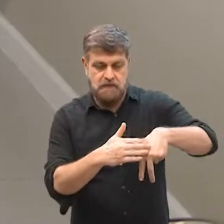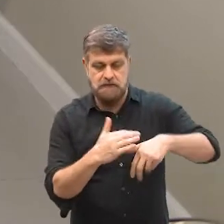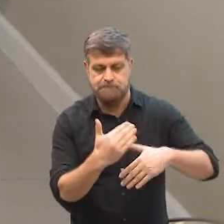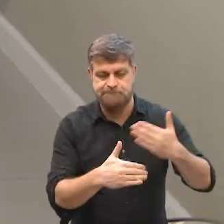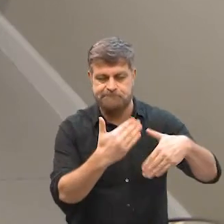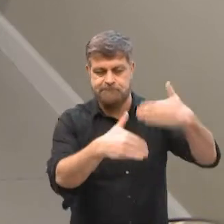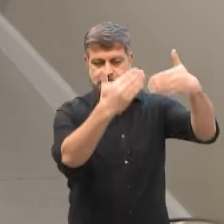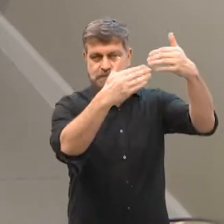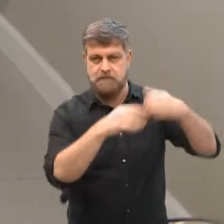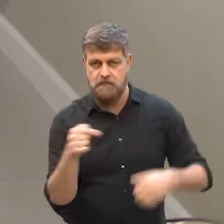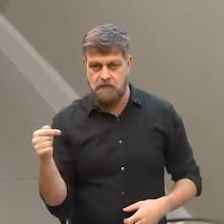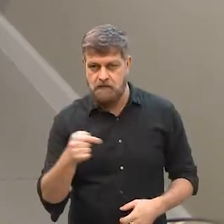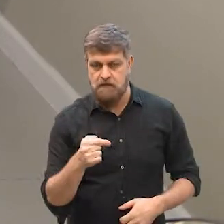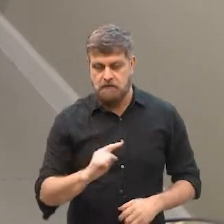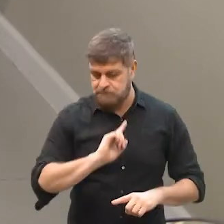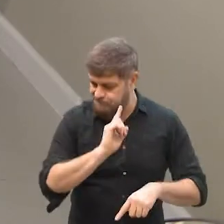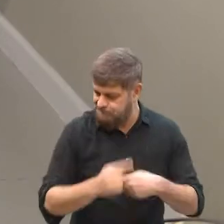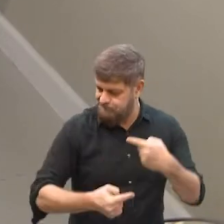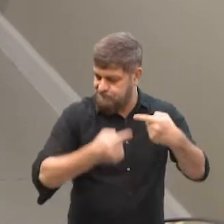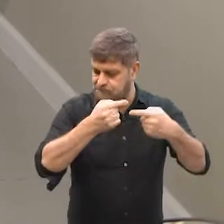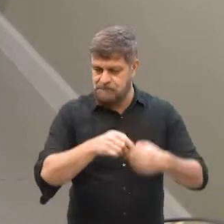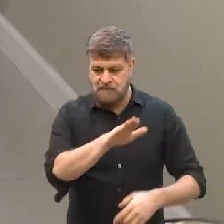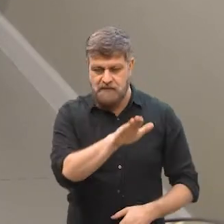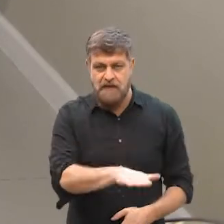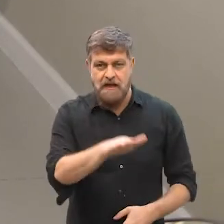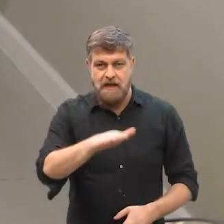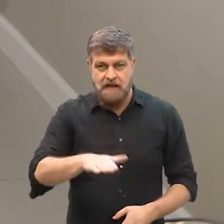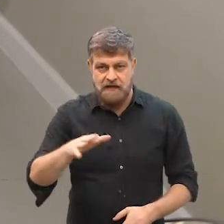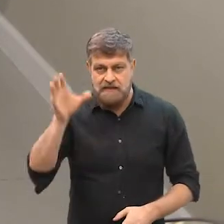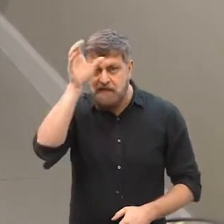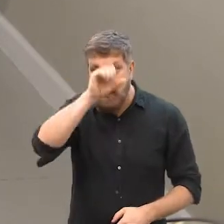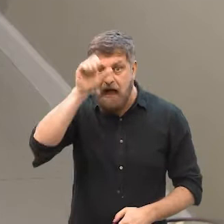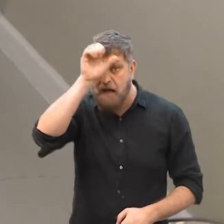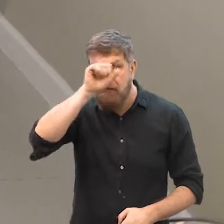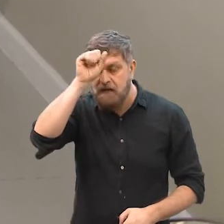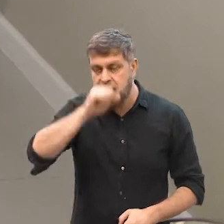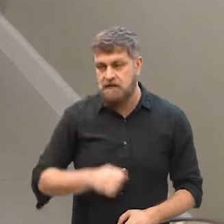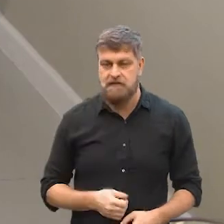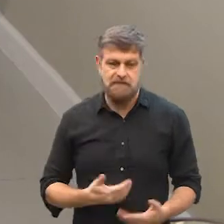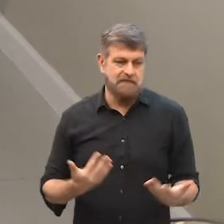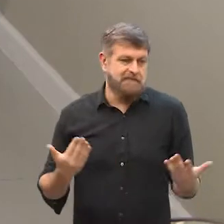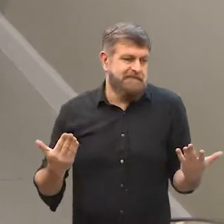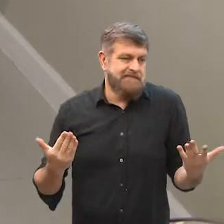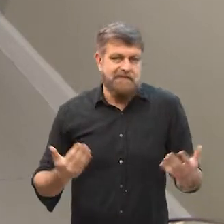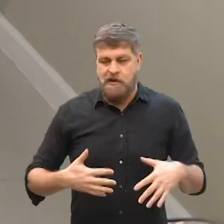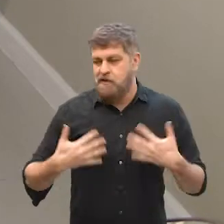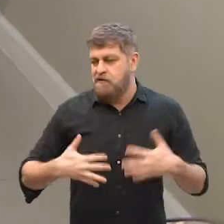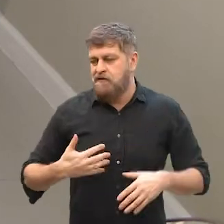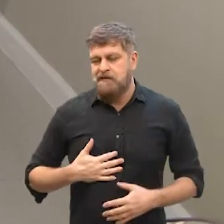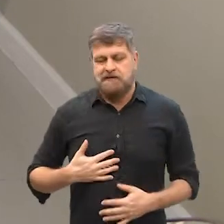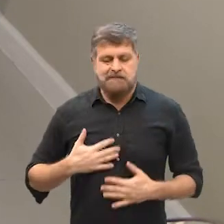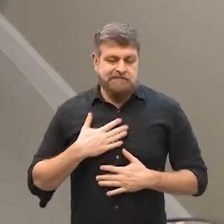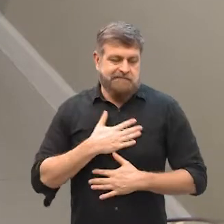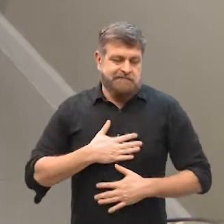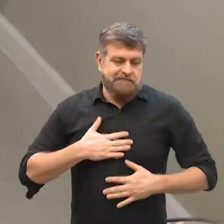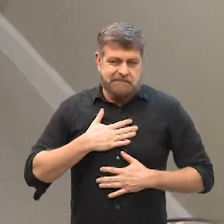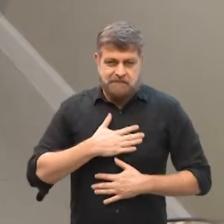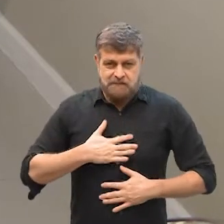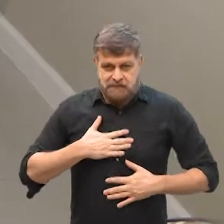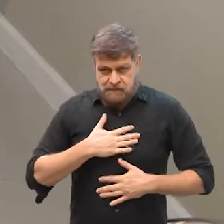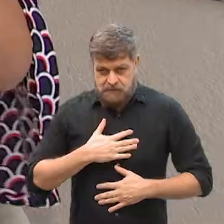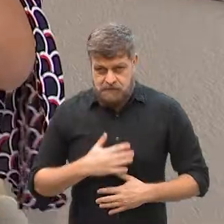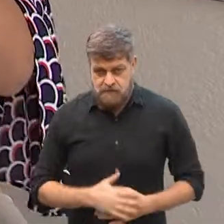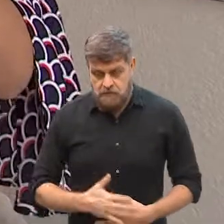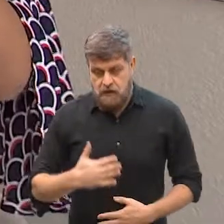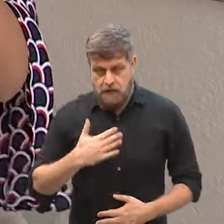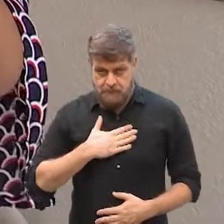dúvida. Você vê o progresso, né, dessas crianças, isso, assim, não tem preço. Eu falo que é uma delícia. E é assim, no